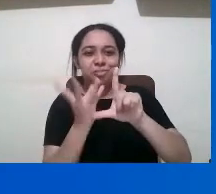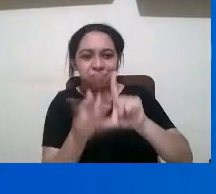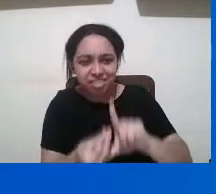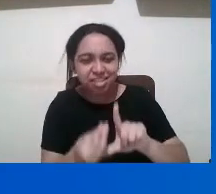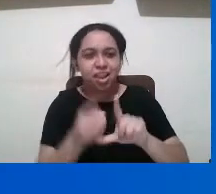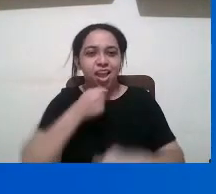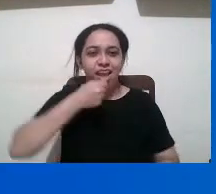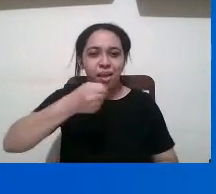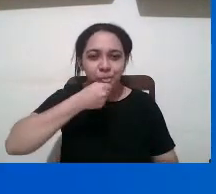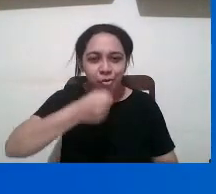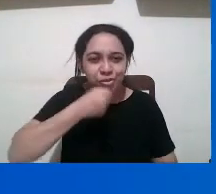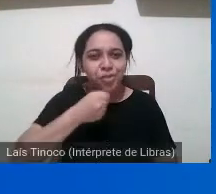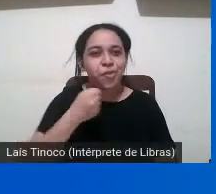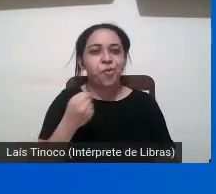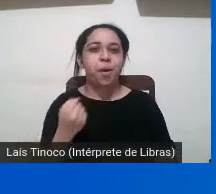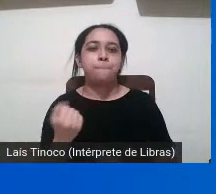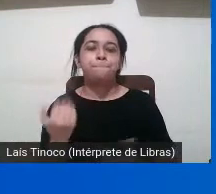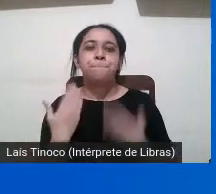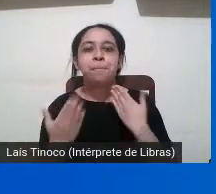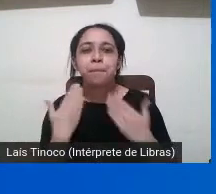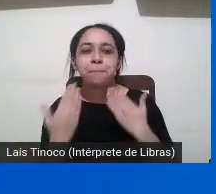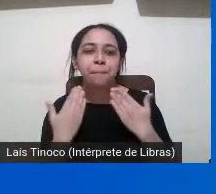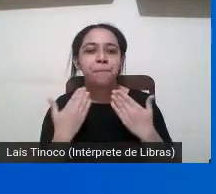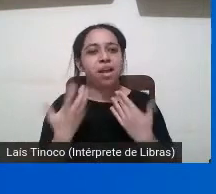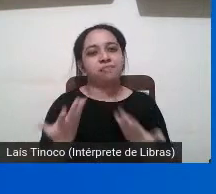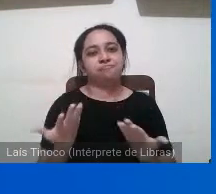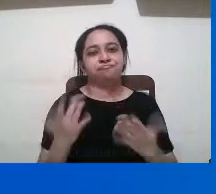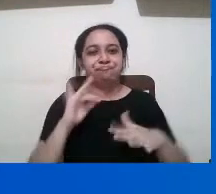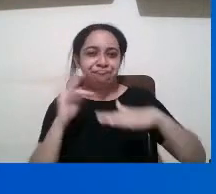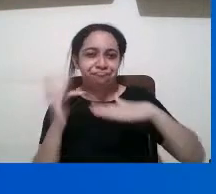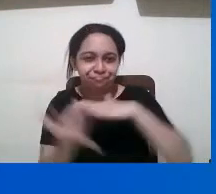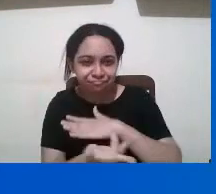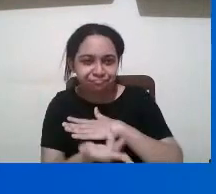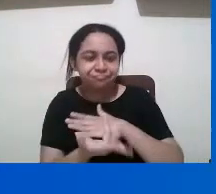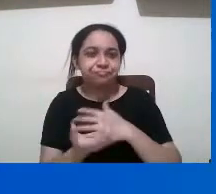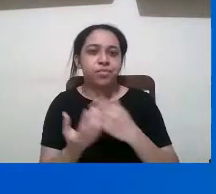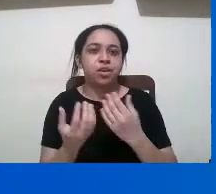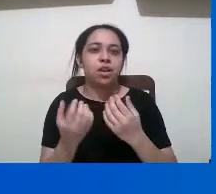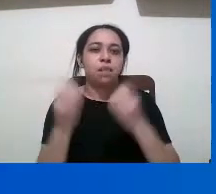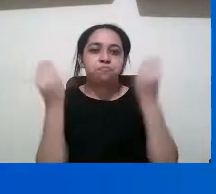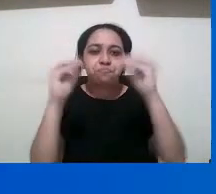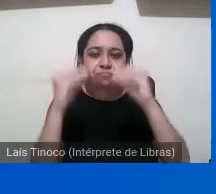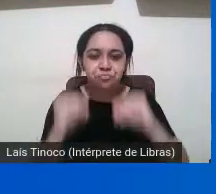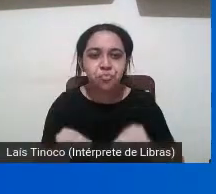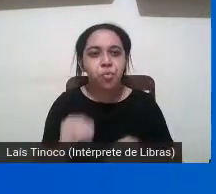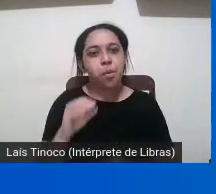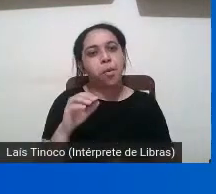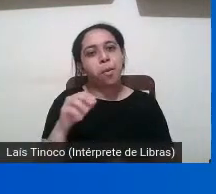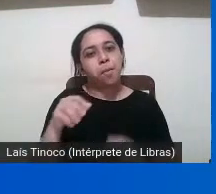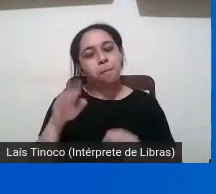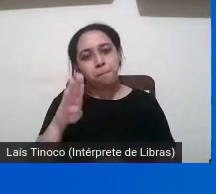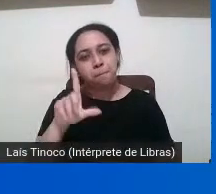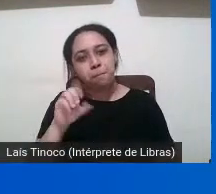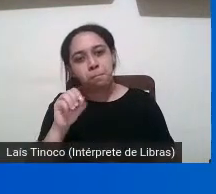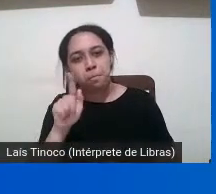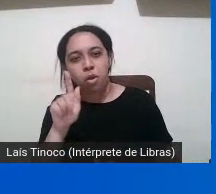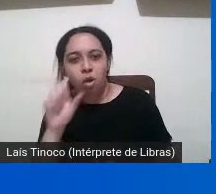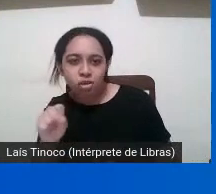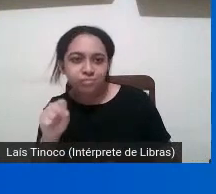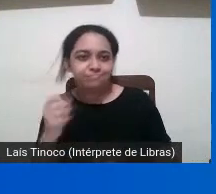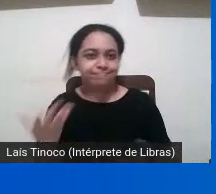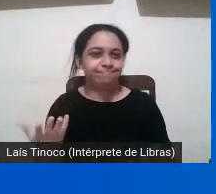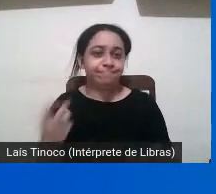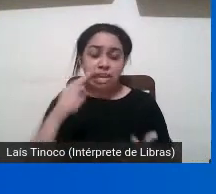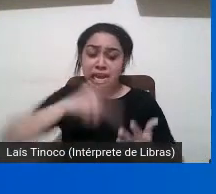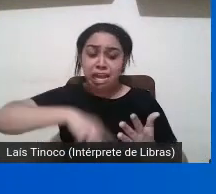conversas em redes sociais é publicações em blogs o espectro do que a leitura é muito mais